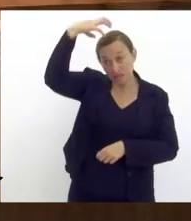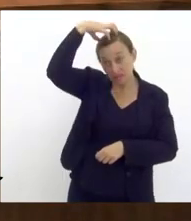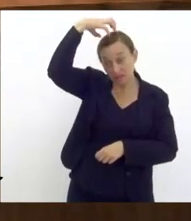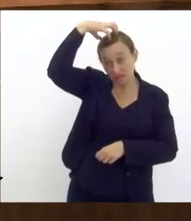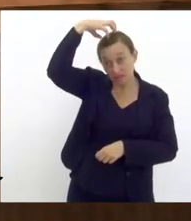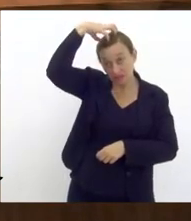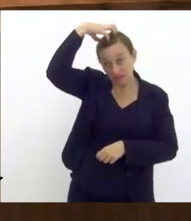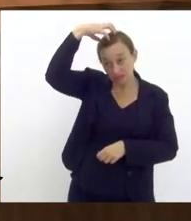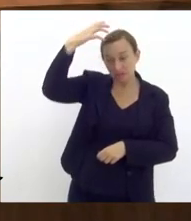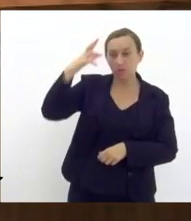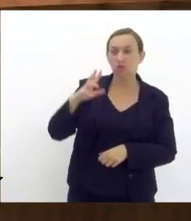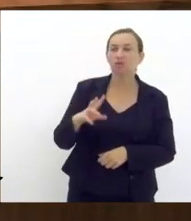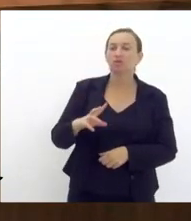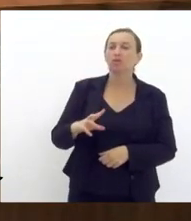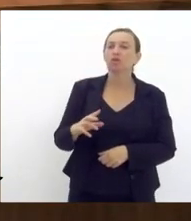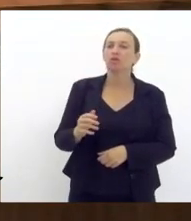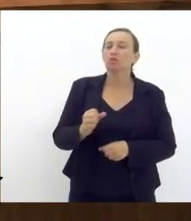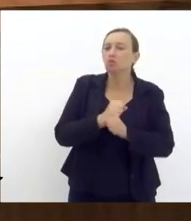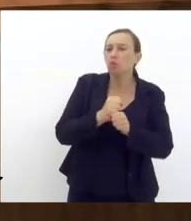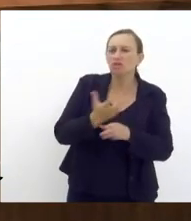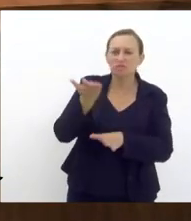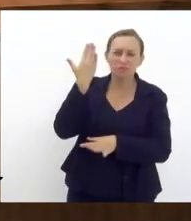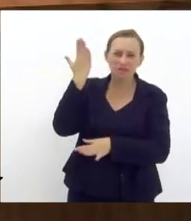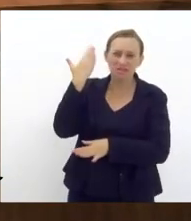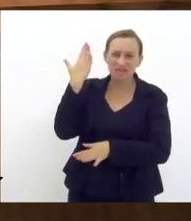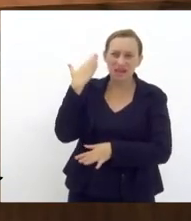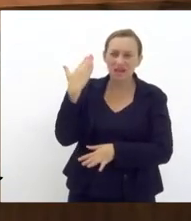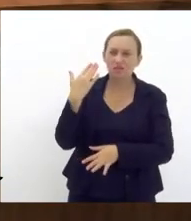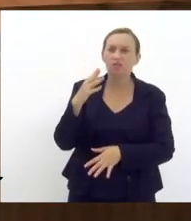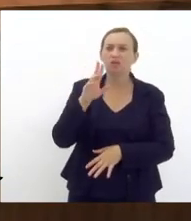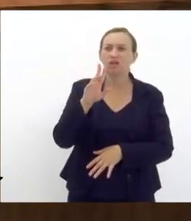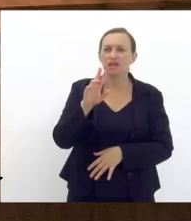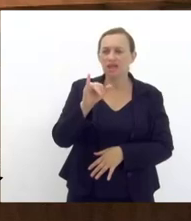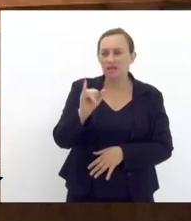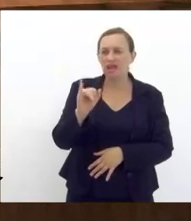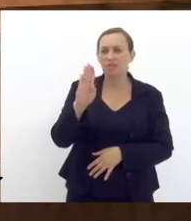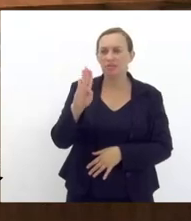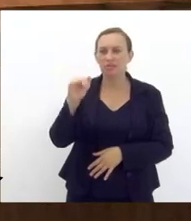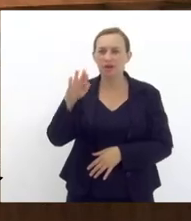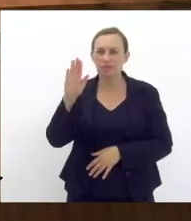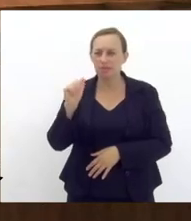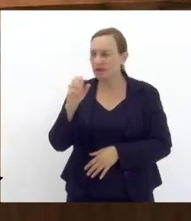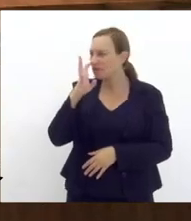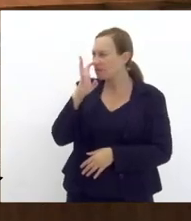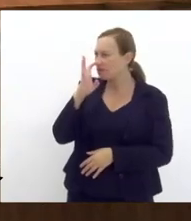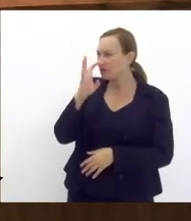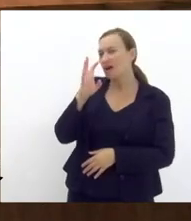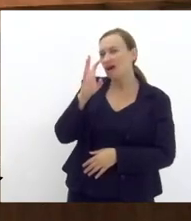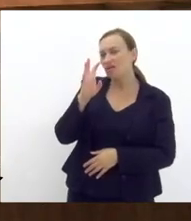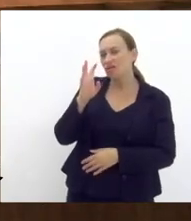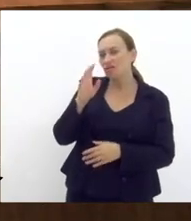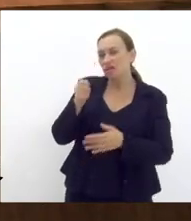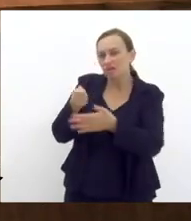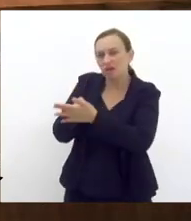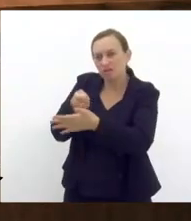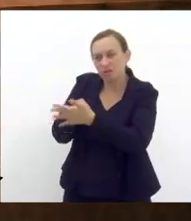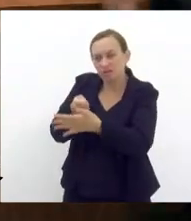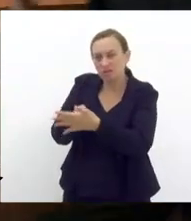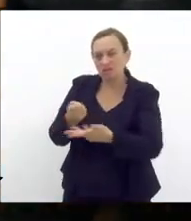16 de Setembro do ano passado o Ibama foi avisado por denúncia anônima no dia 29 de setembro